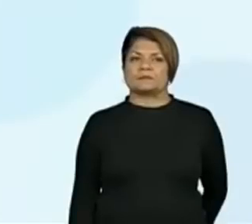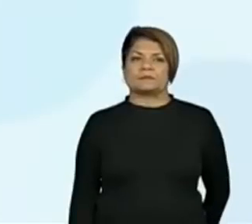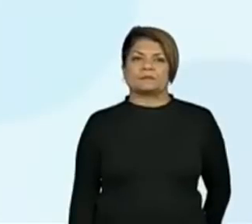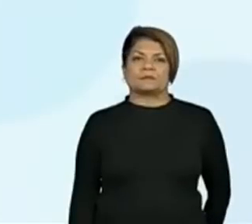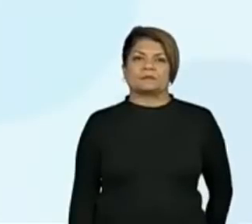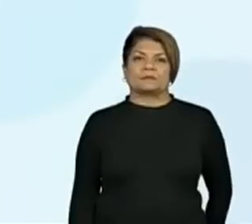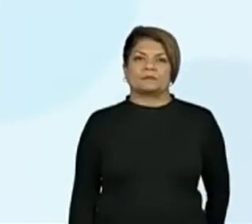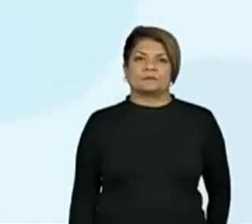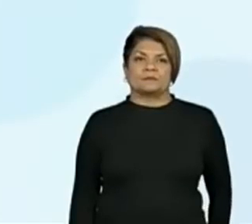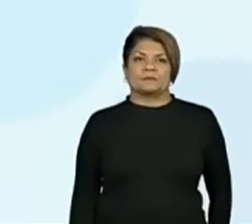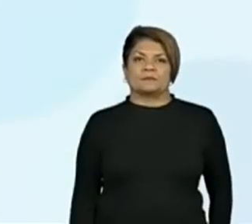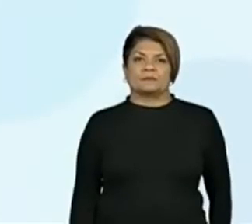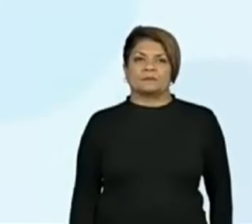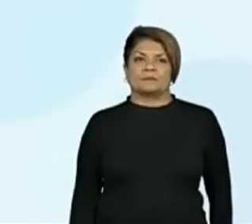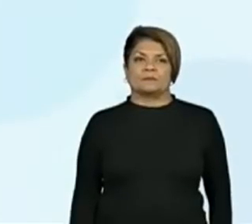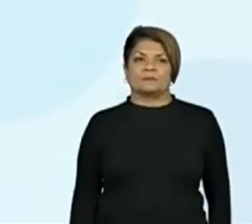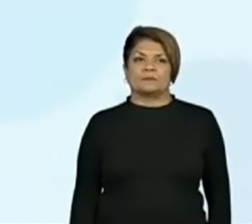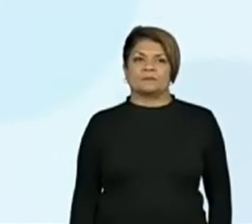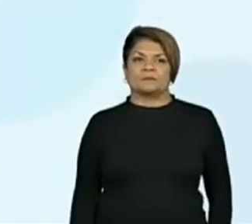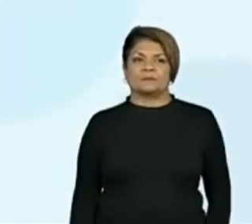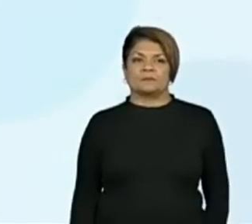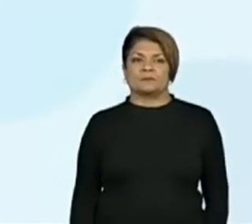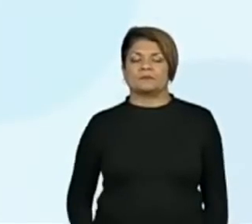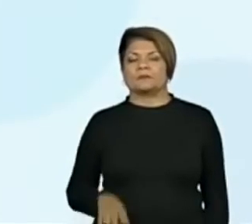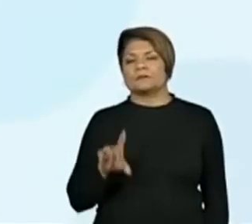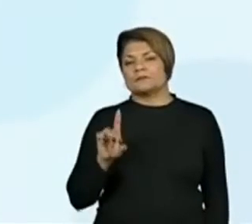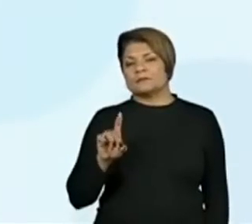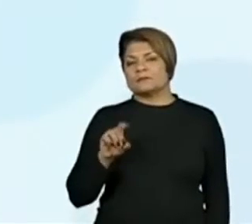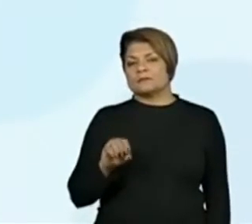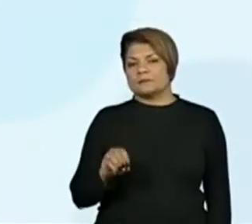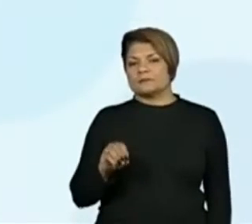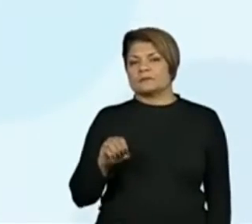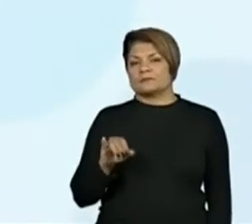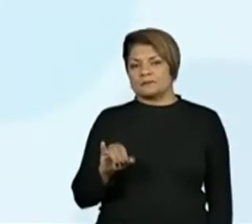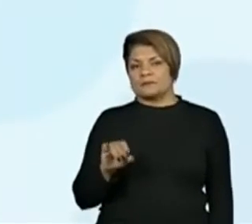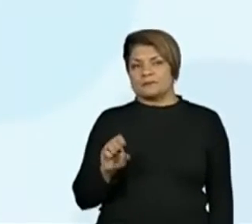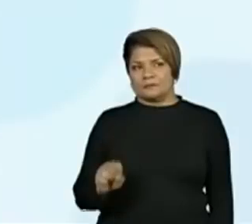E agora eu vou escrever na outra linha, porque aqui não cabe. 2. O 2.